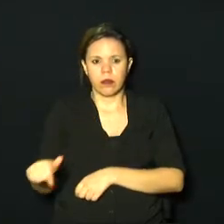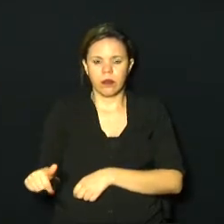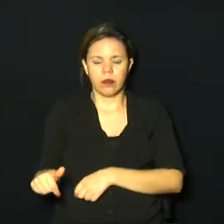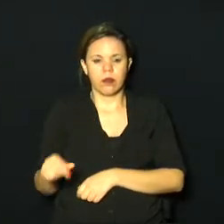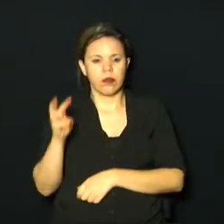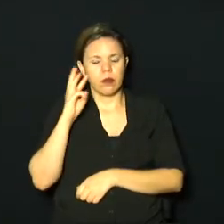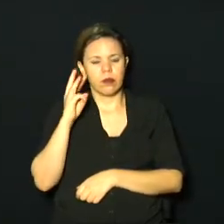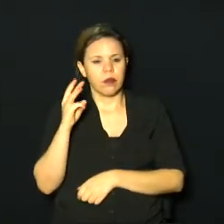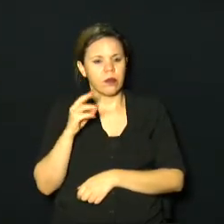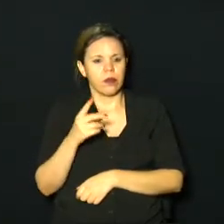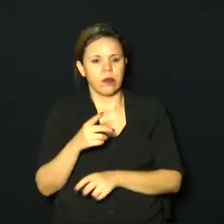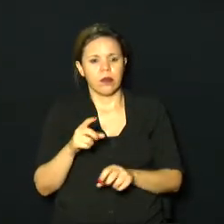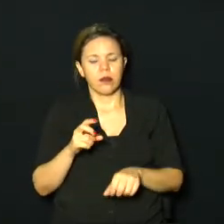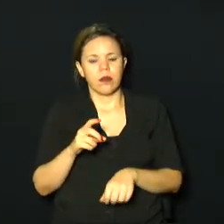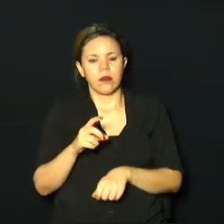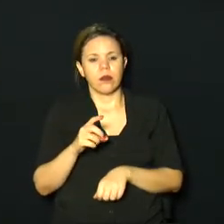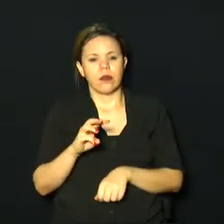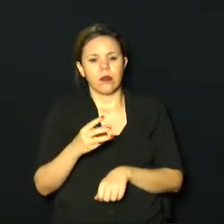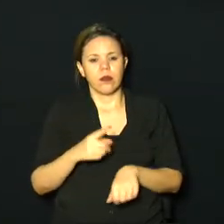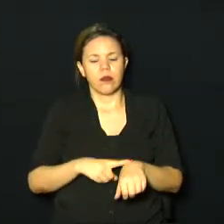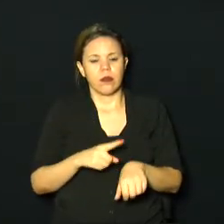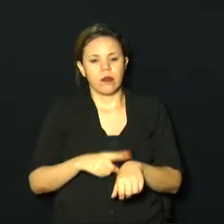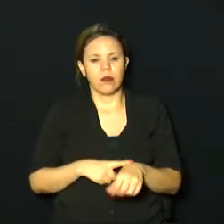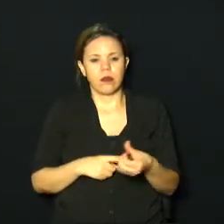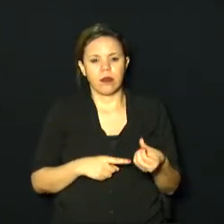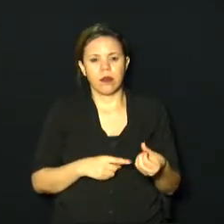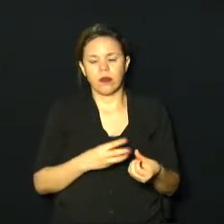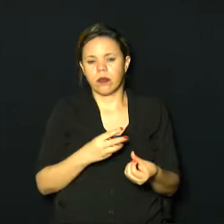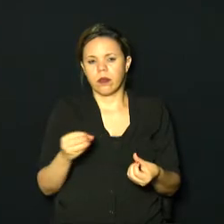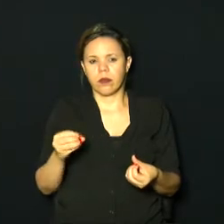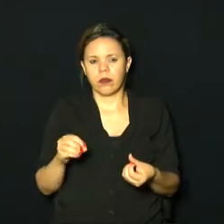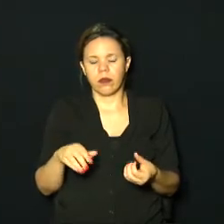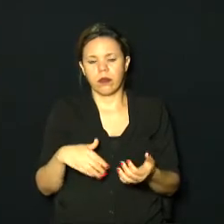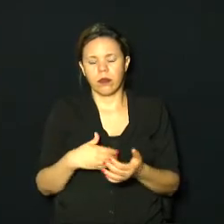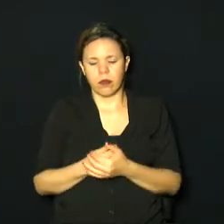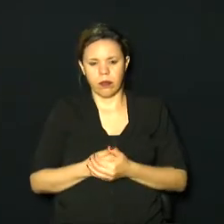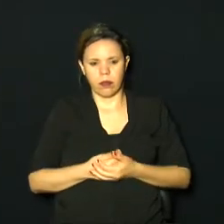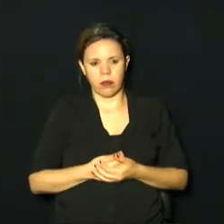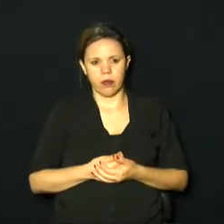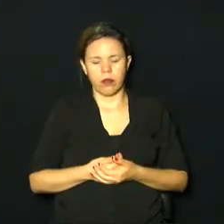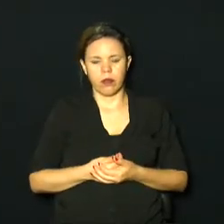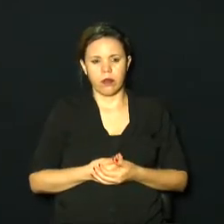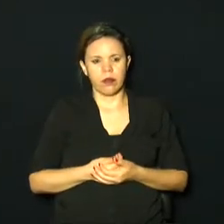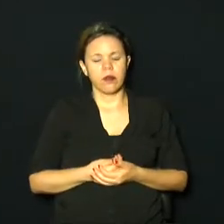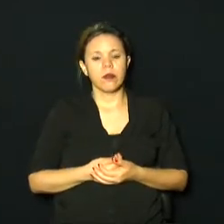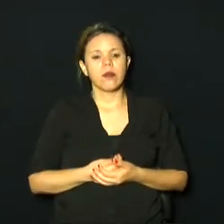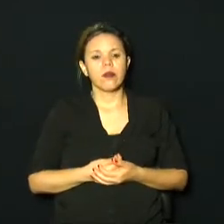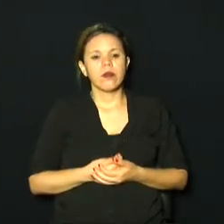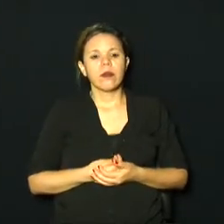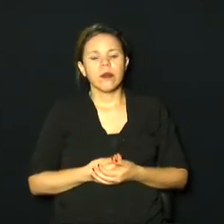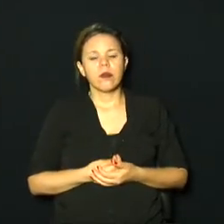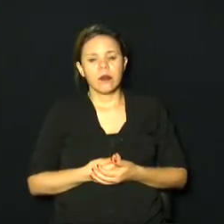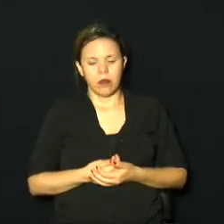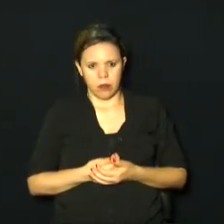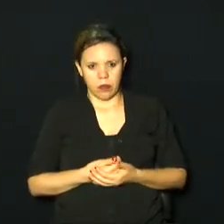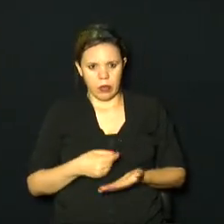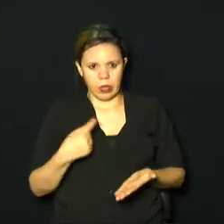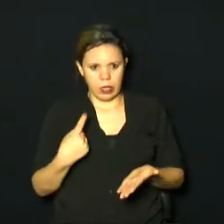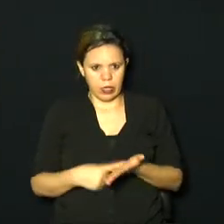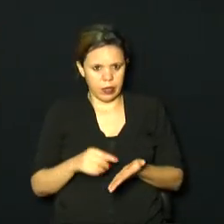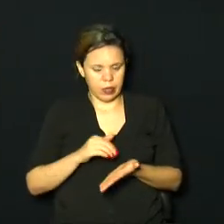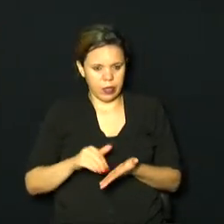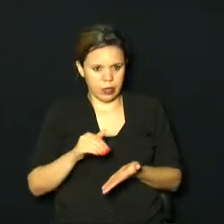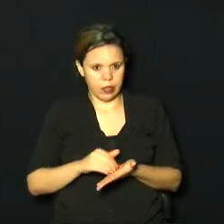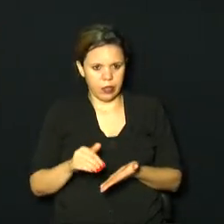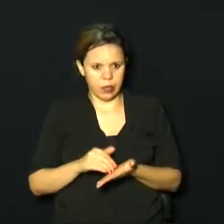horas e 16h30. Às 15 horas até às 16 horas e 30 minutos. Agendado com o secretário